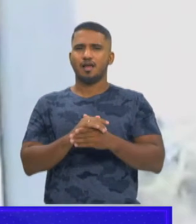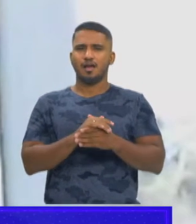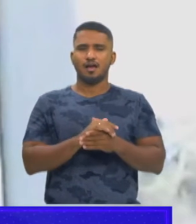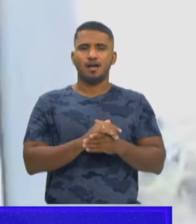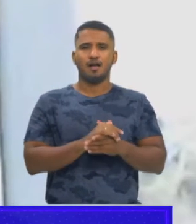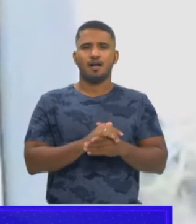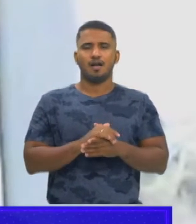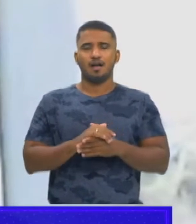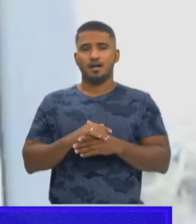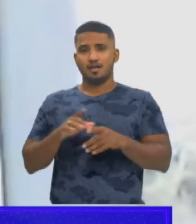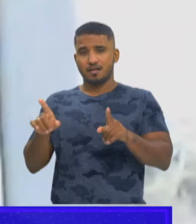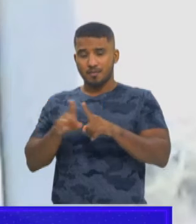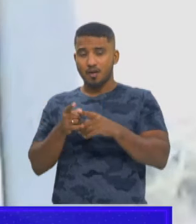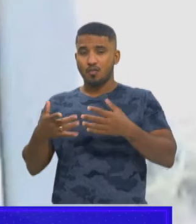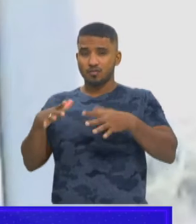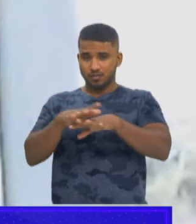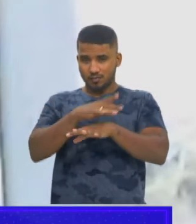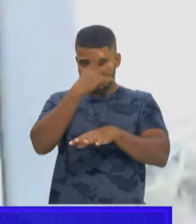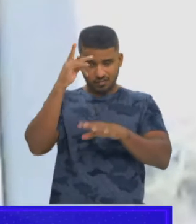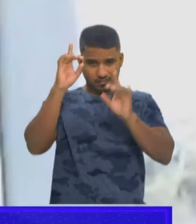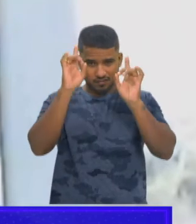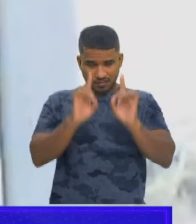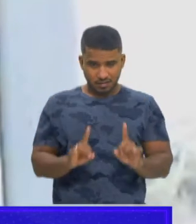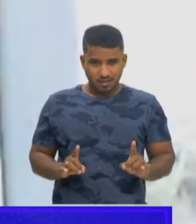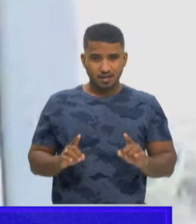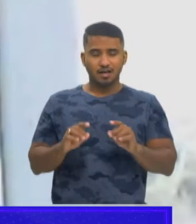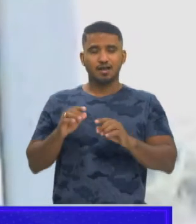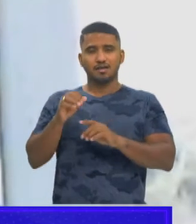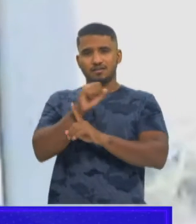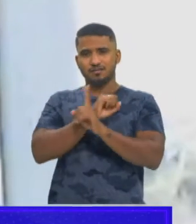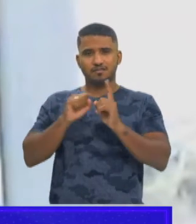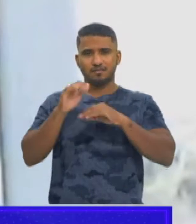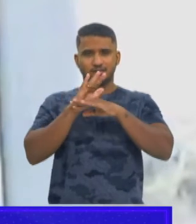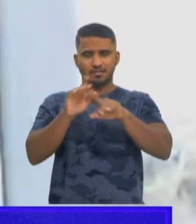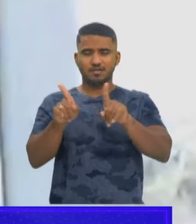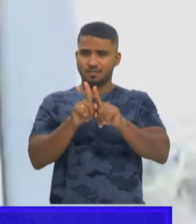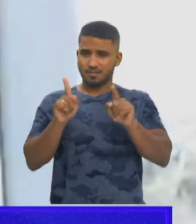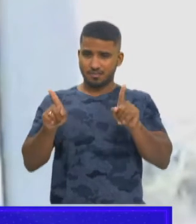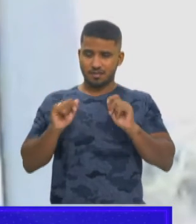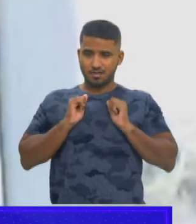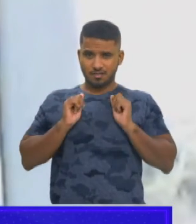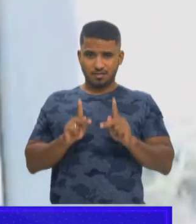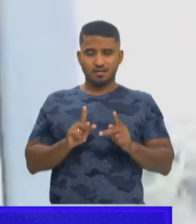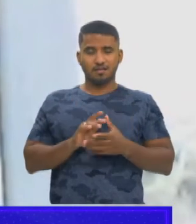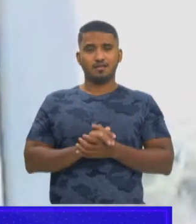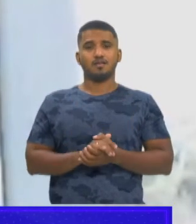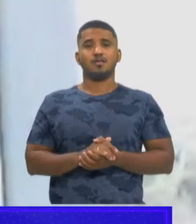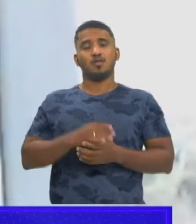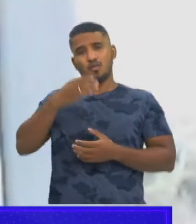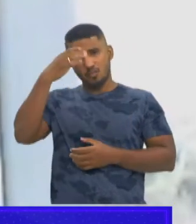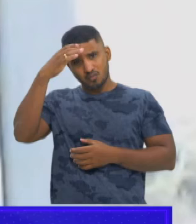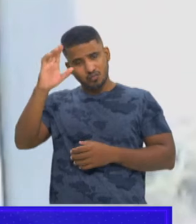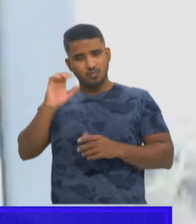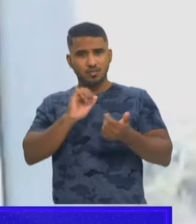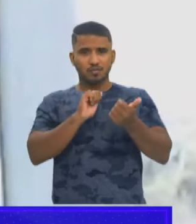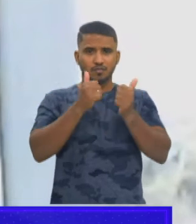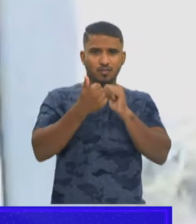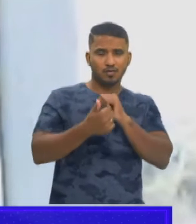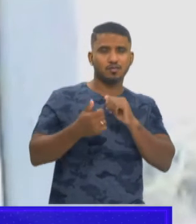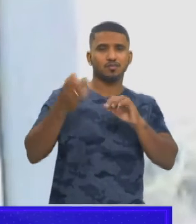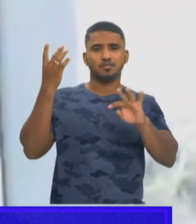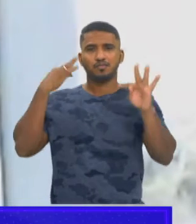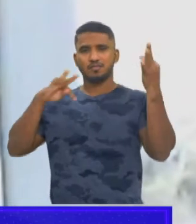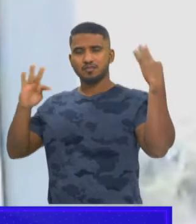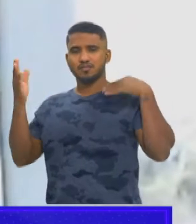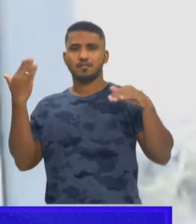saúde, educação, moradia, trabalho, habilitação profissional, inclusão da pessoa com deficiência,